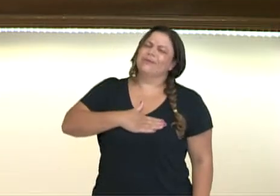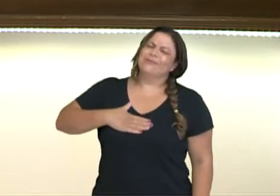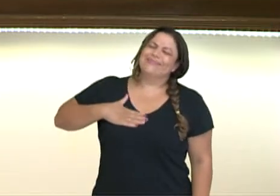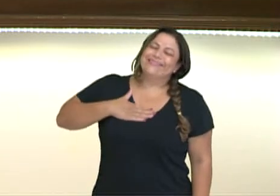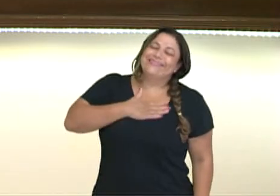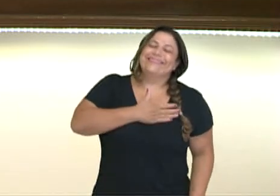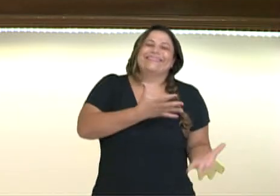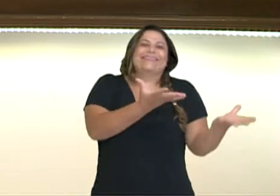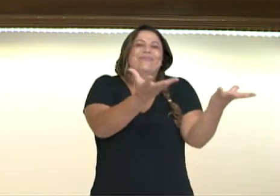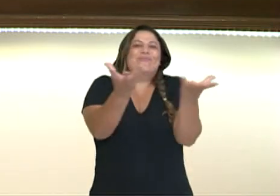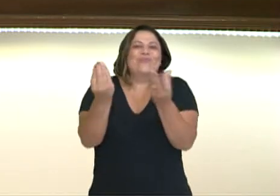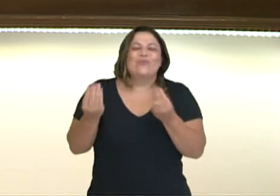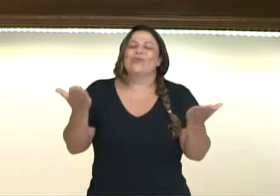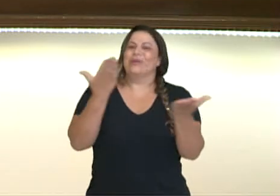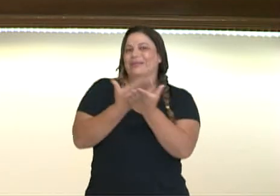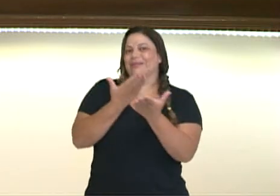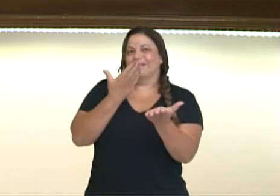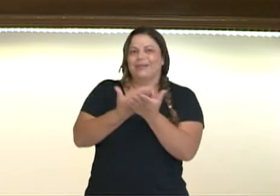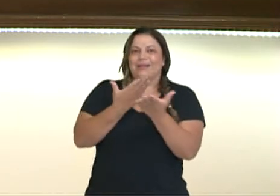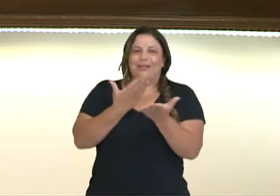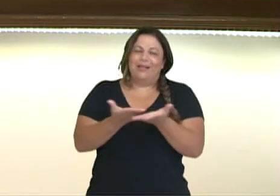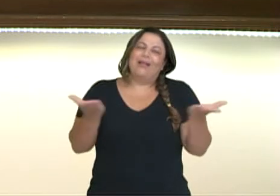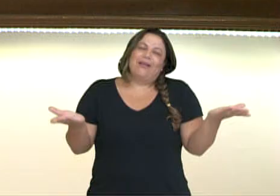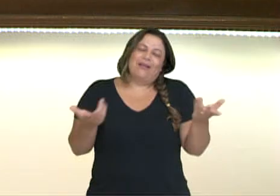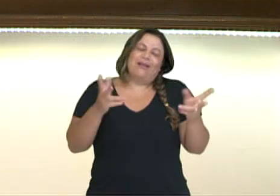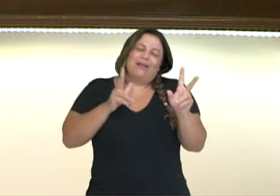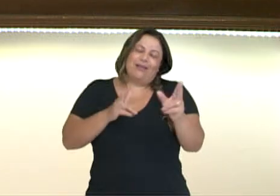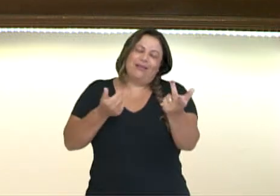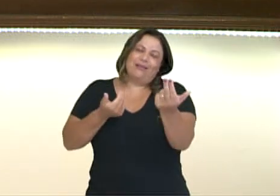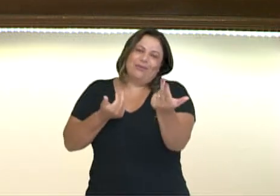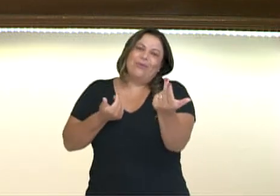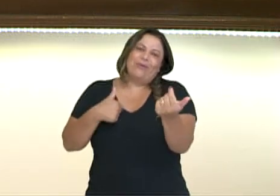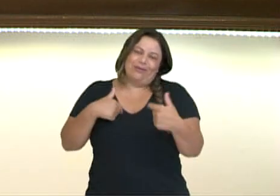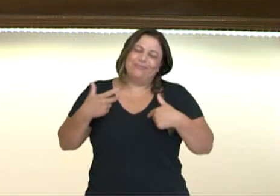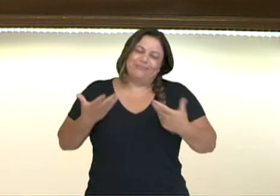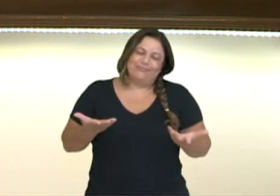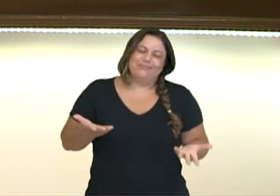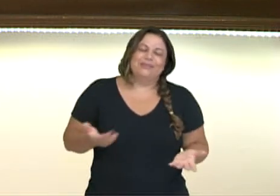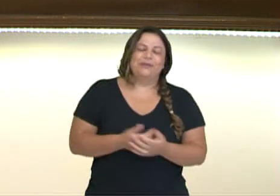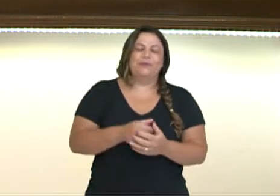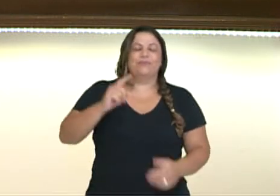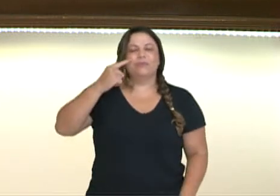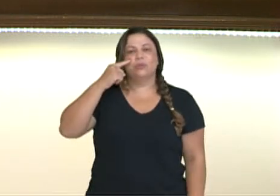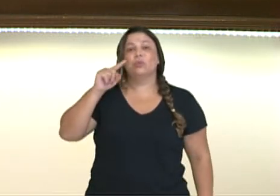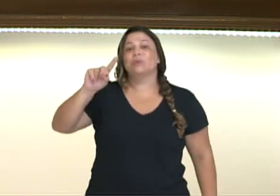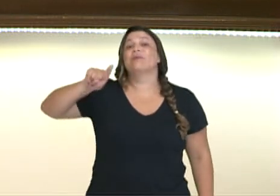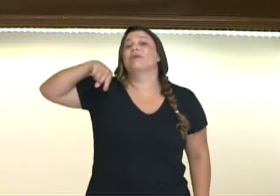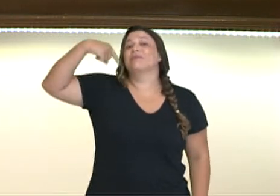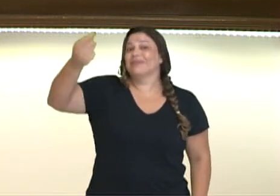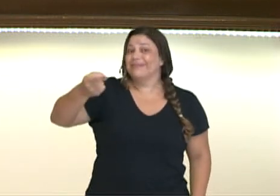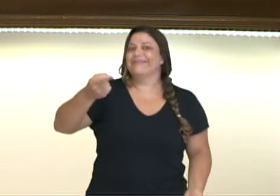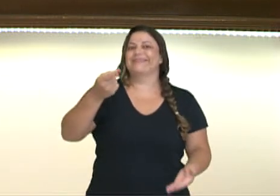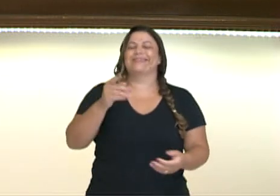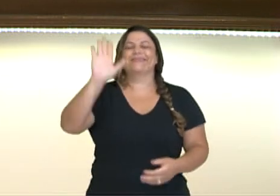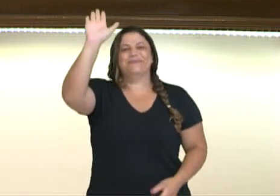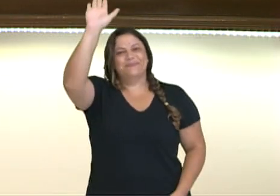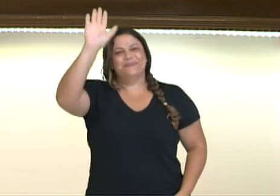gostado muito dessa aula, tanto quanto eu gostei de prepará-la. Nos vemos numa próxima. Tchau!